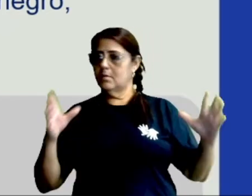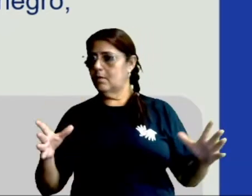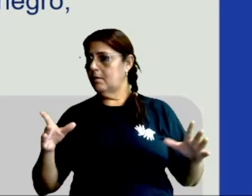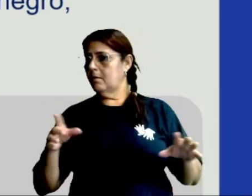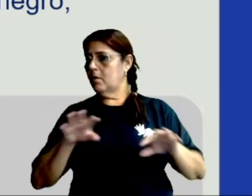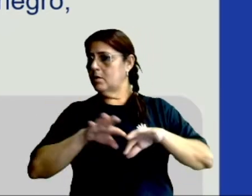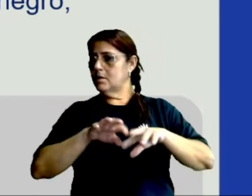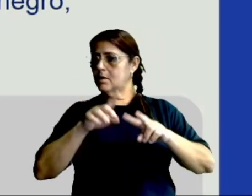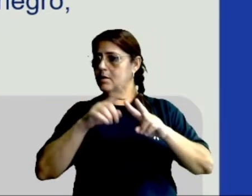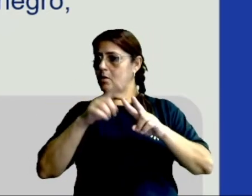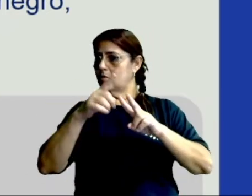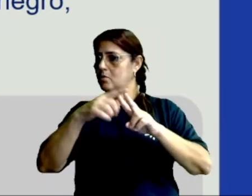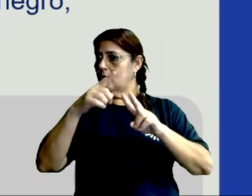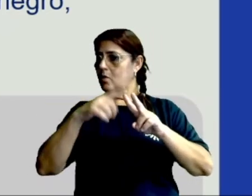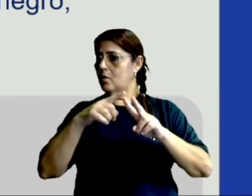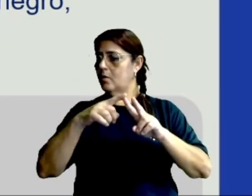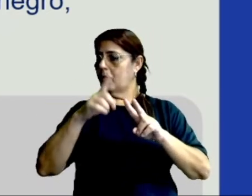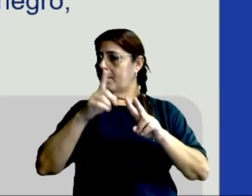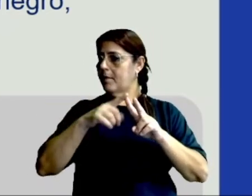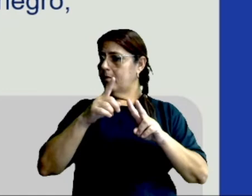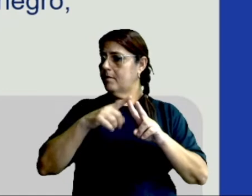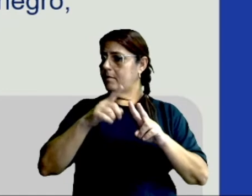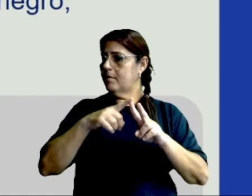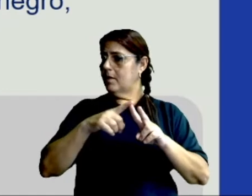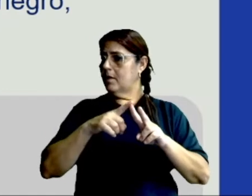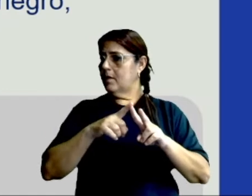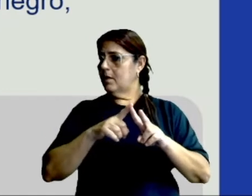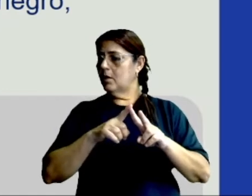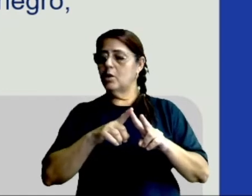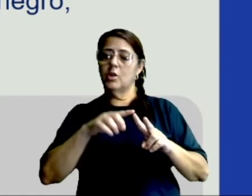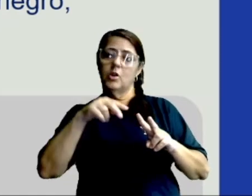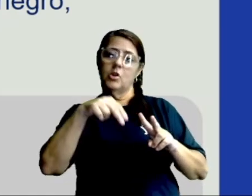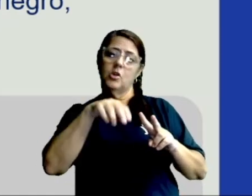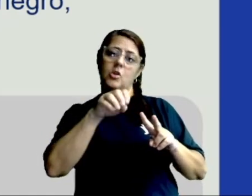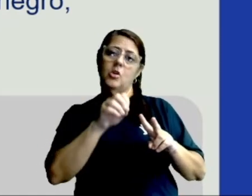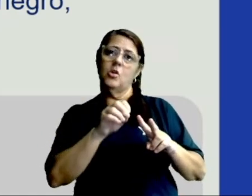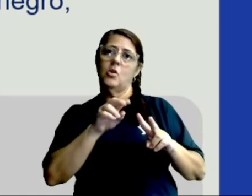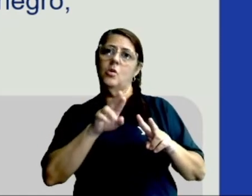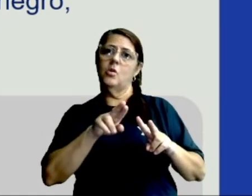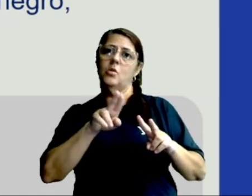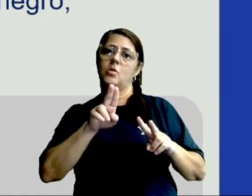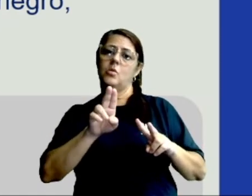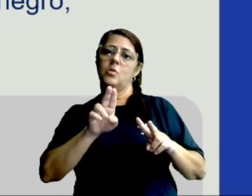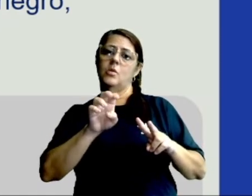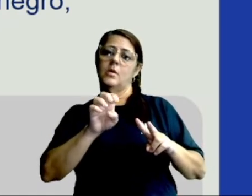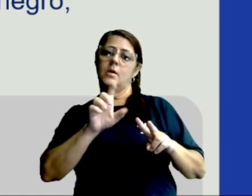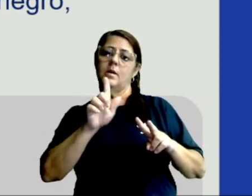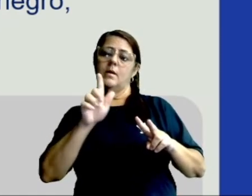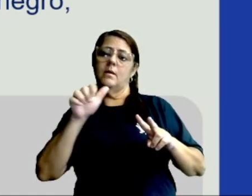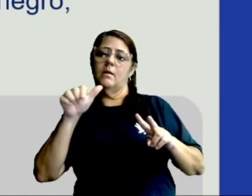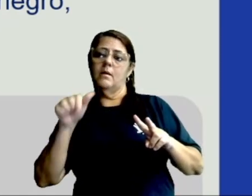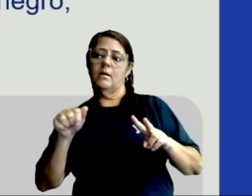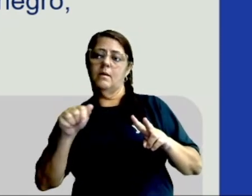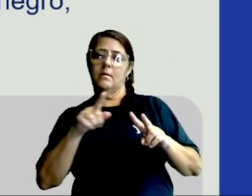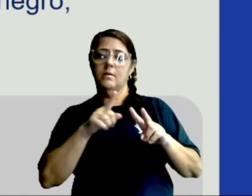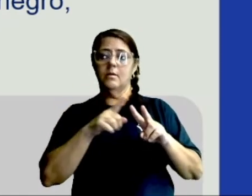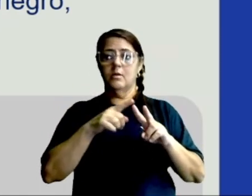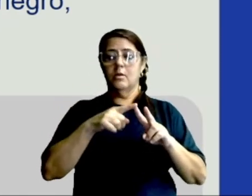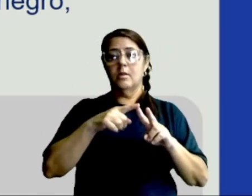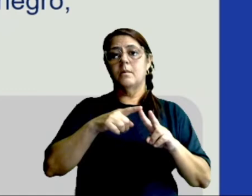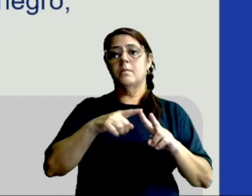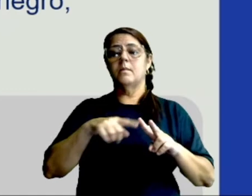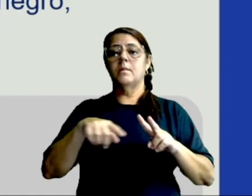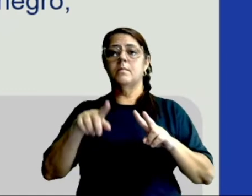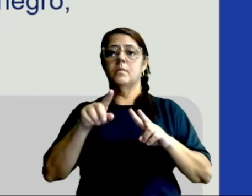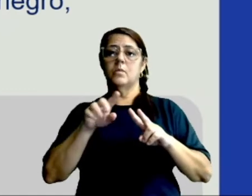pode ser dividido em dois grupos. O primeiro é formado por Noruega, Islândia, Suíça e Turquia, a parte europeia da Turquia.